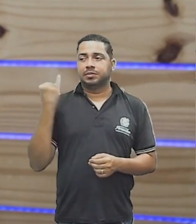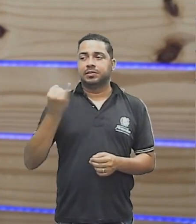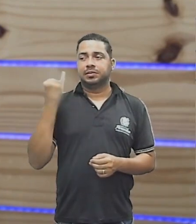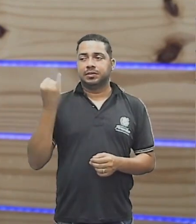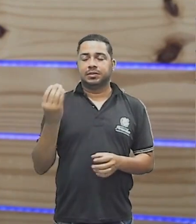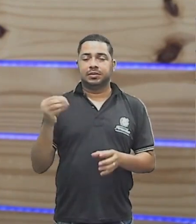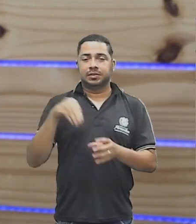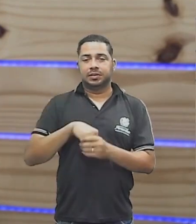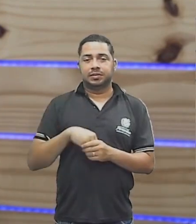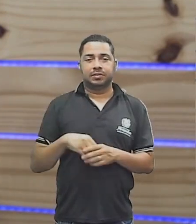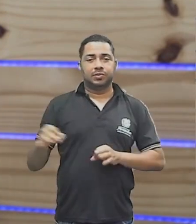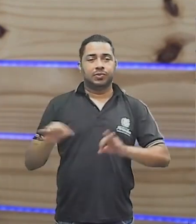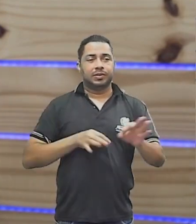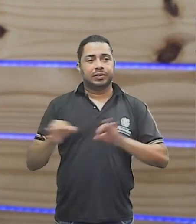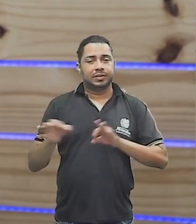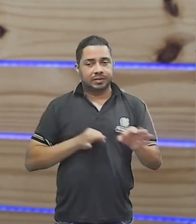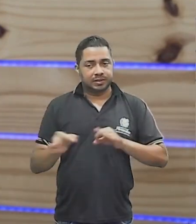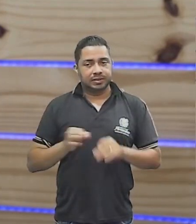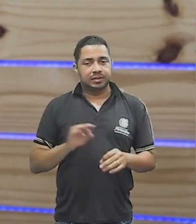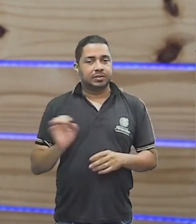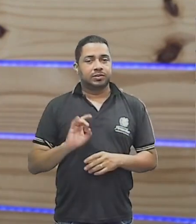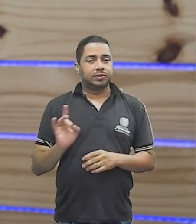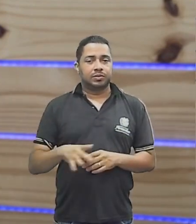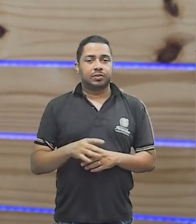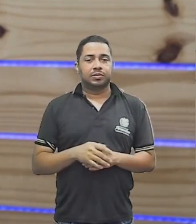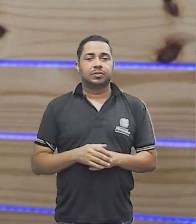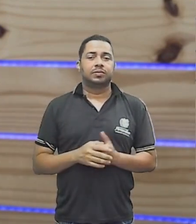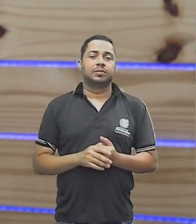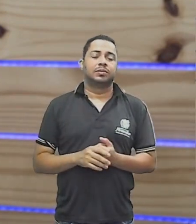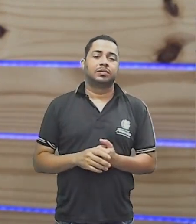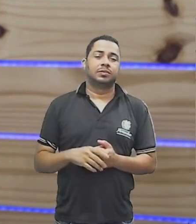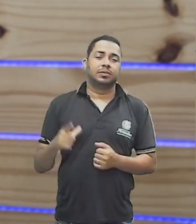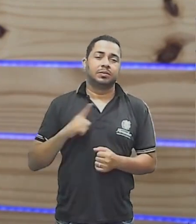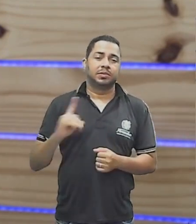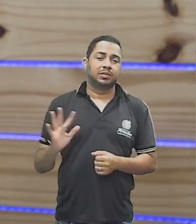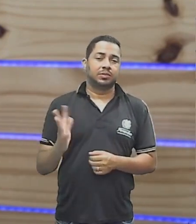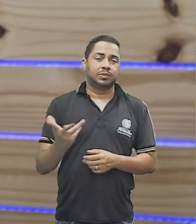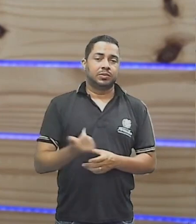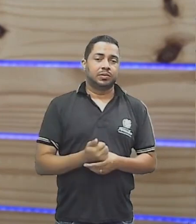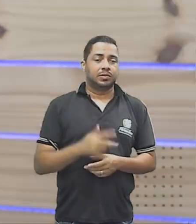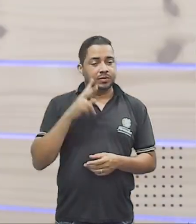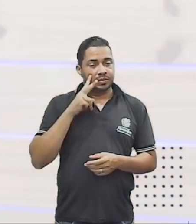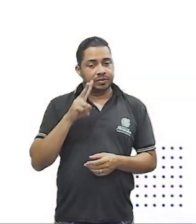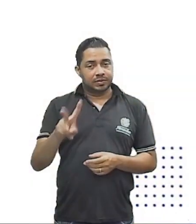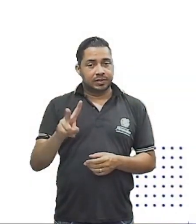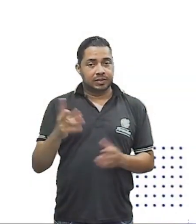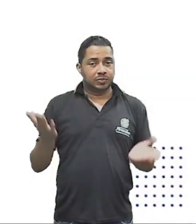dentro das organizações, não só nas organizações, como um todo. Nós vamos ver aí